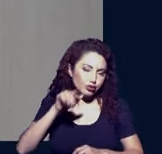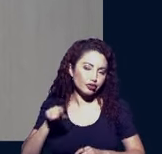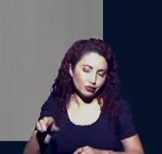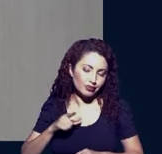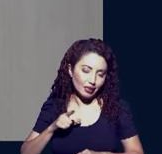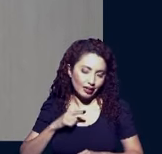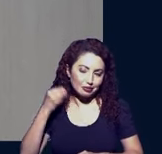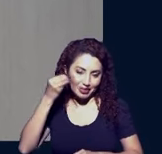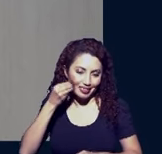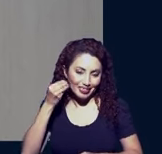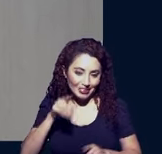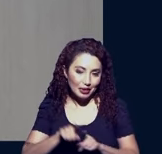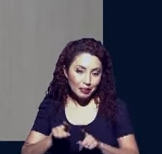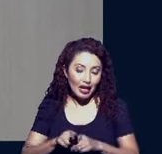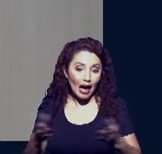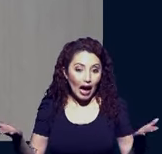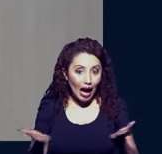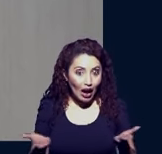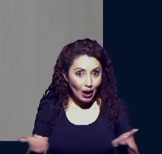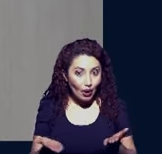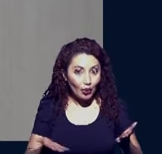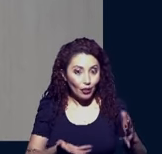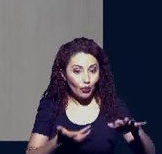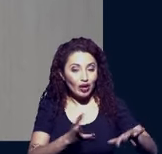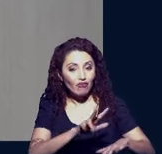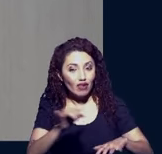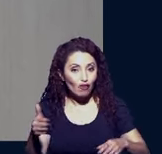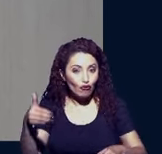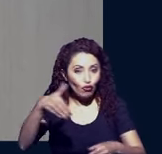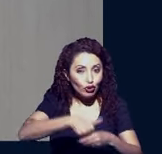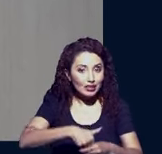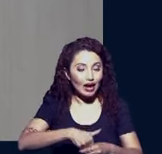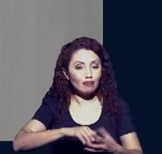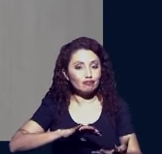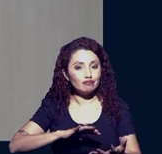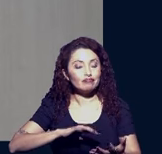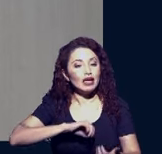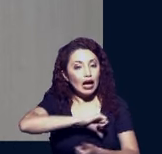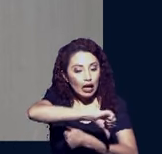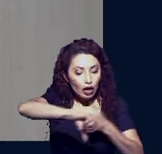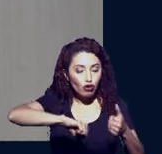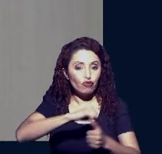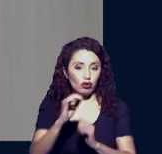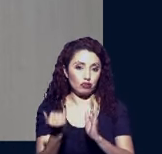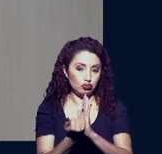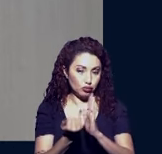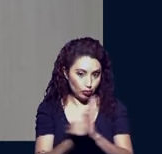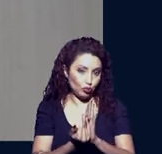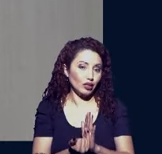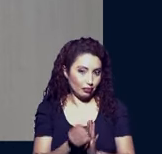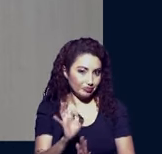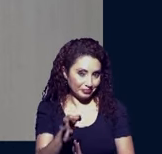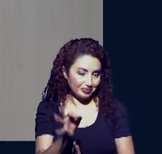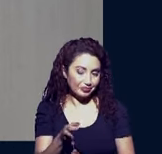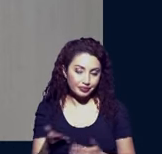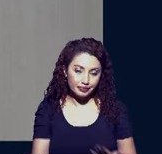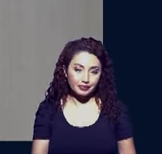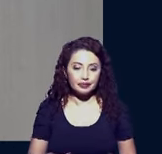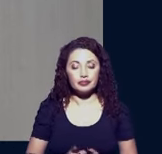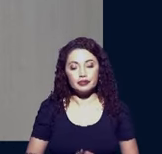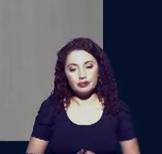está para votar a reforma eh tributária como o texto